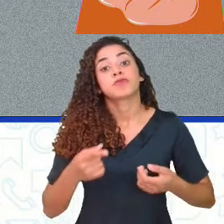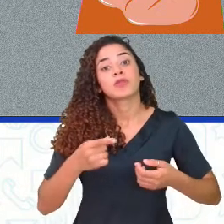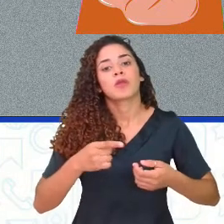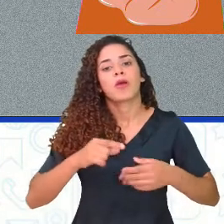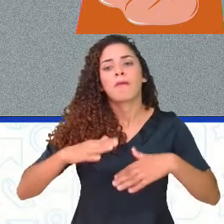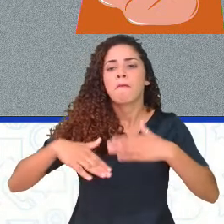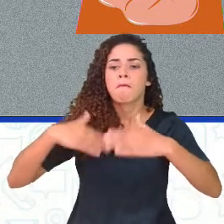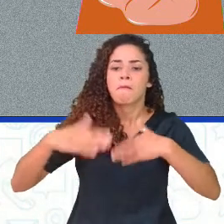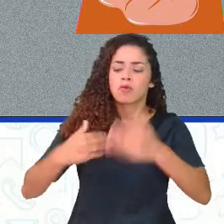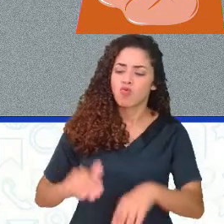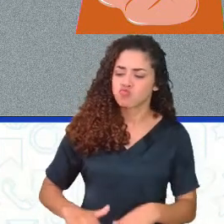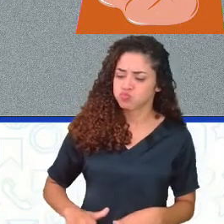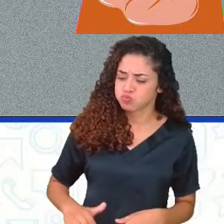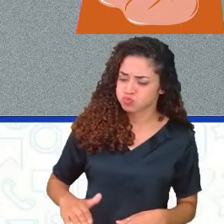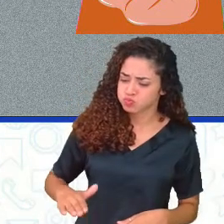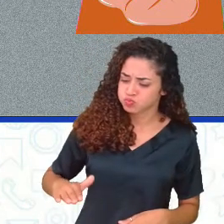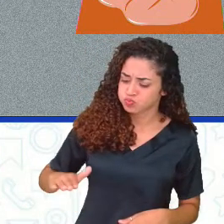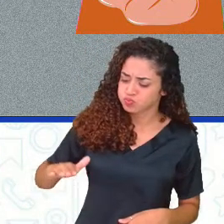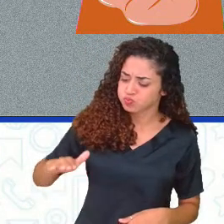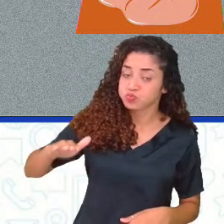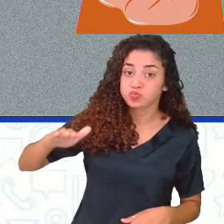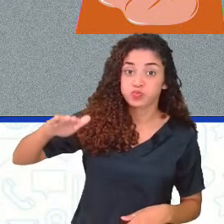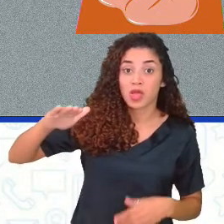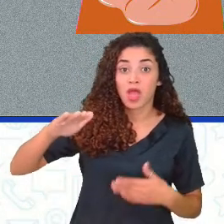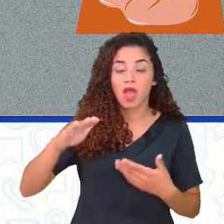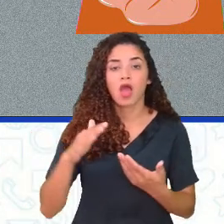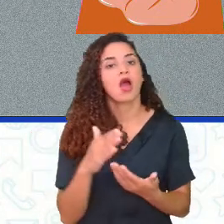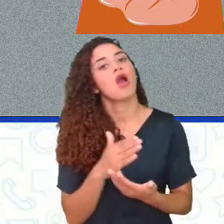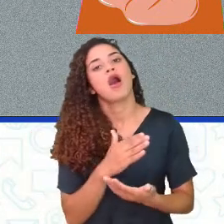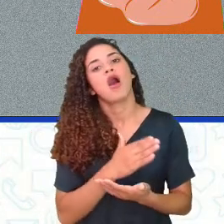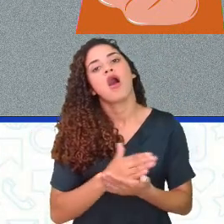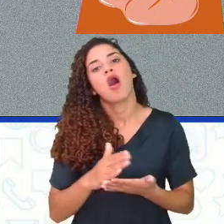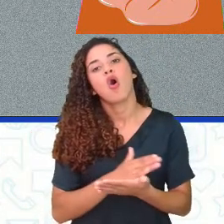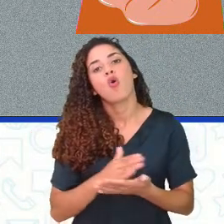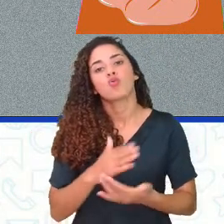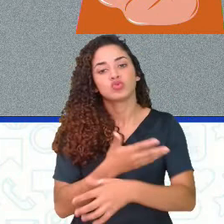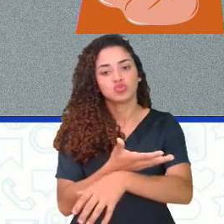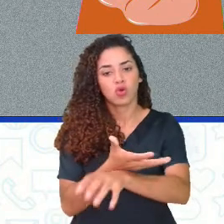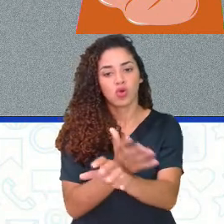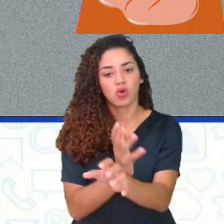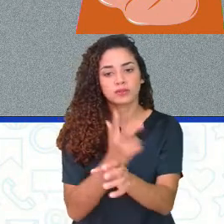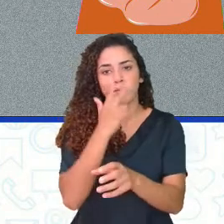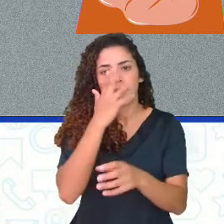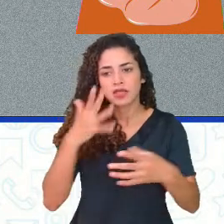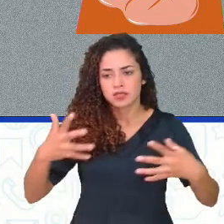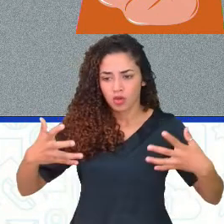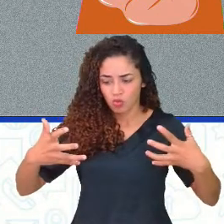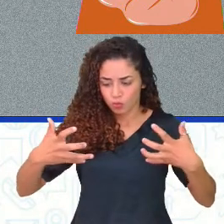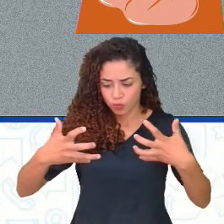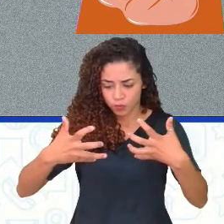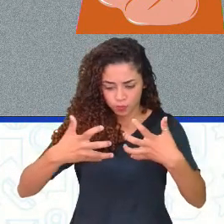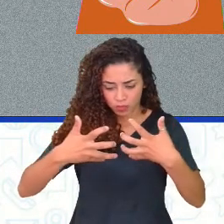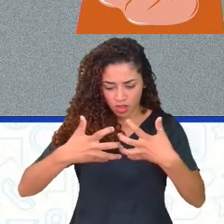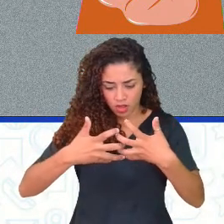se desenvolvendo, alguns ossos vão se fundindo, ou seja, um vai sendo ligado ao outro, e aí, às